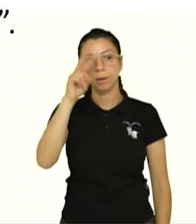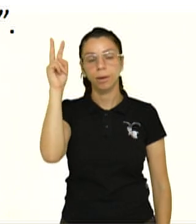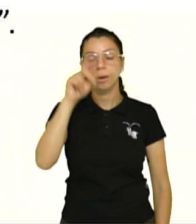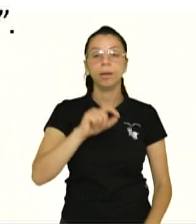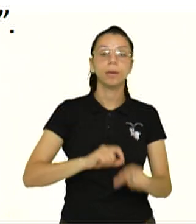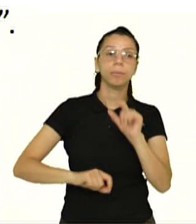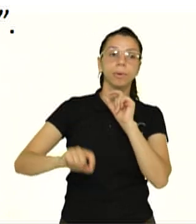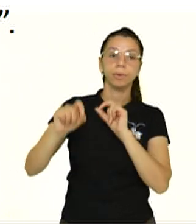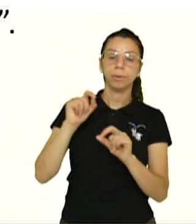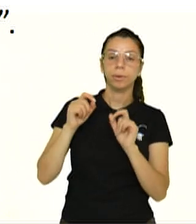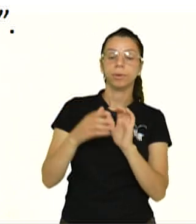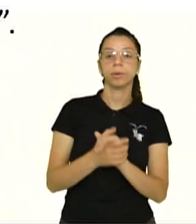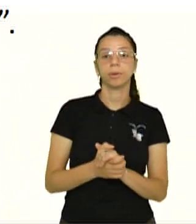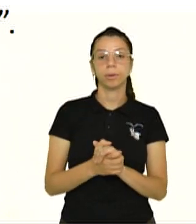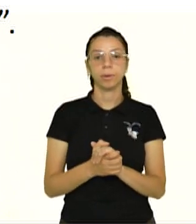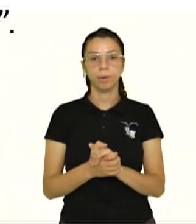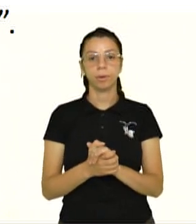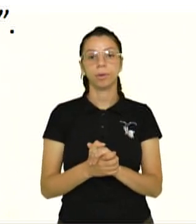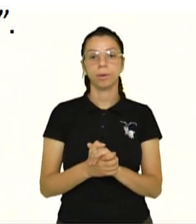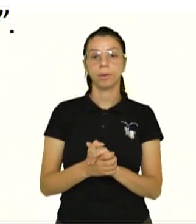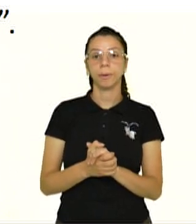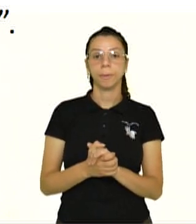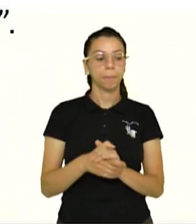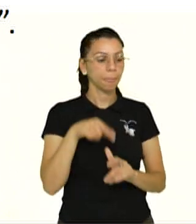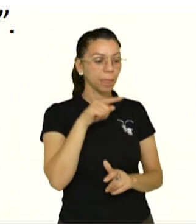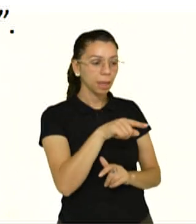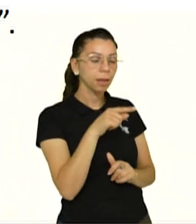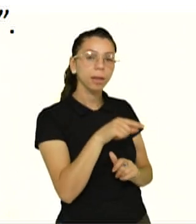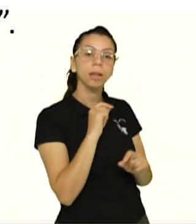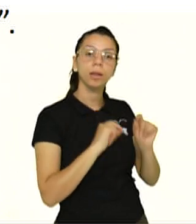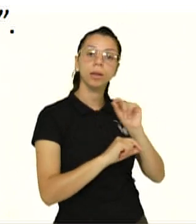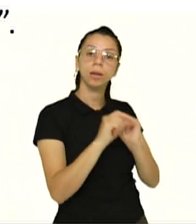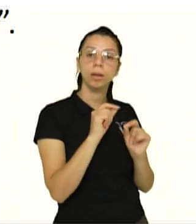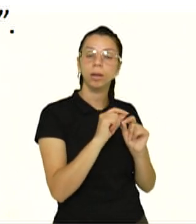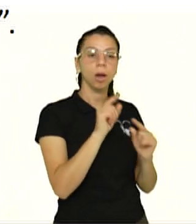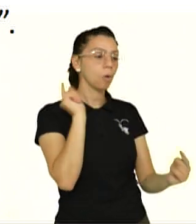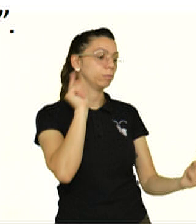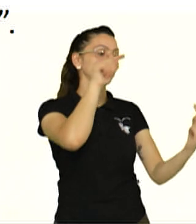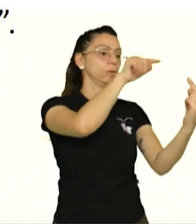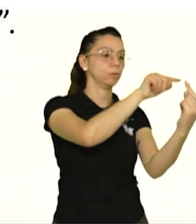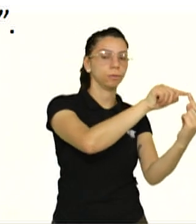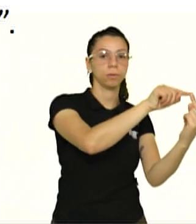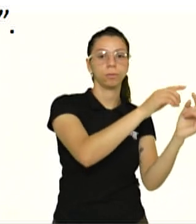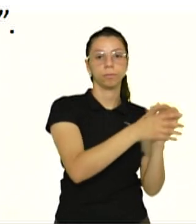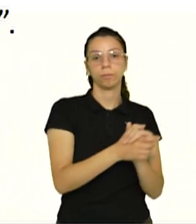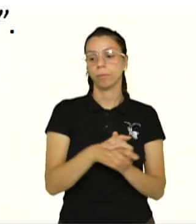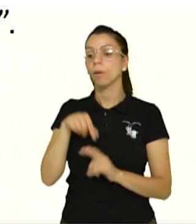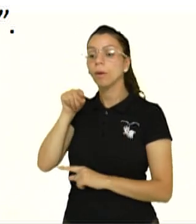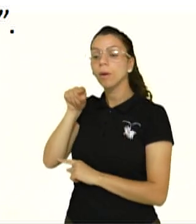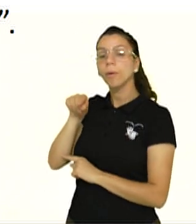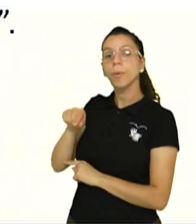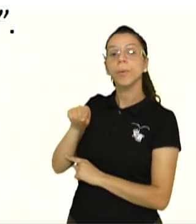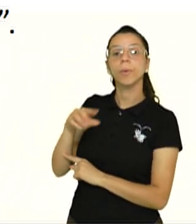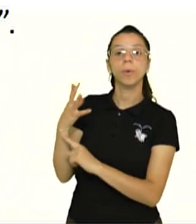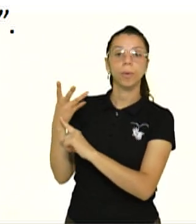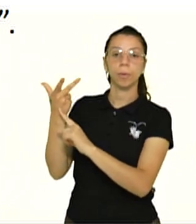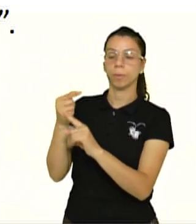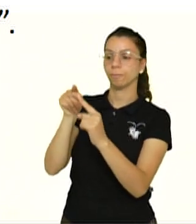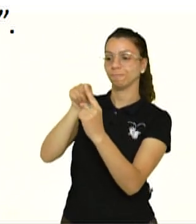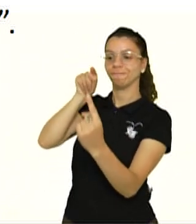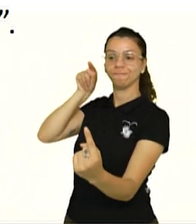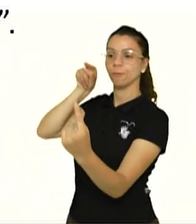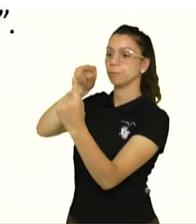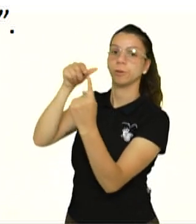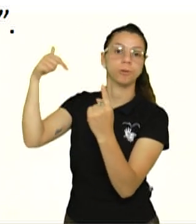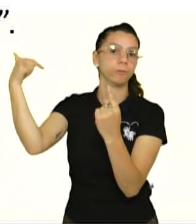classicismo ressaltou a objetividade e o romantismo ressalta, destaca a subjetividade,